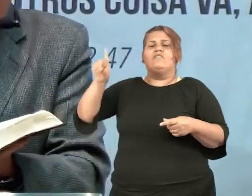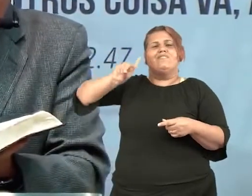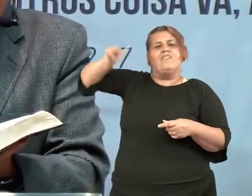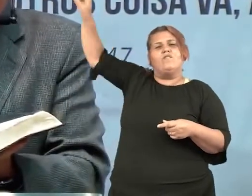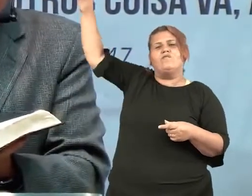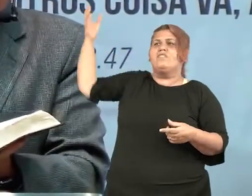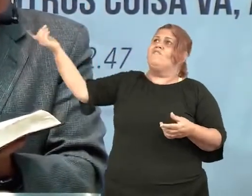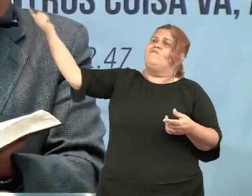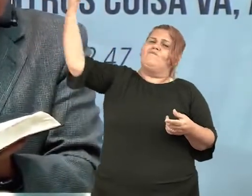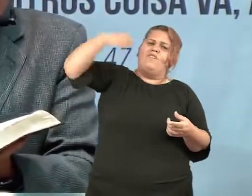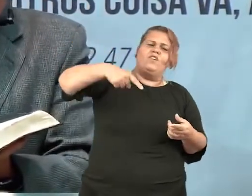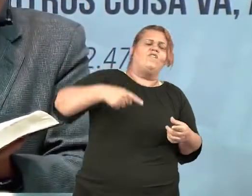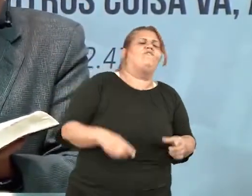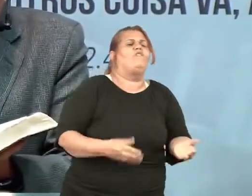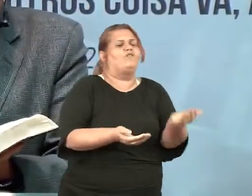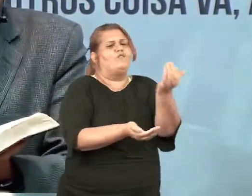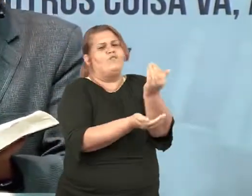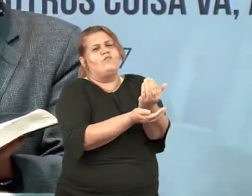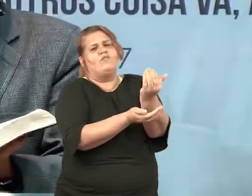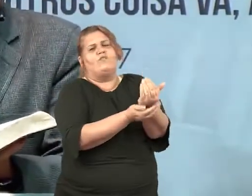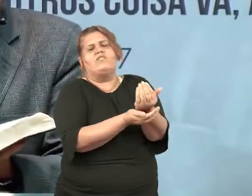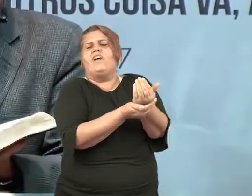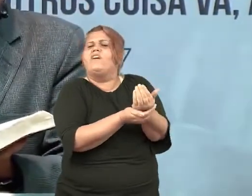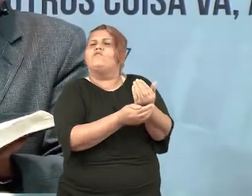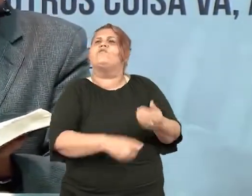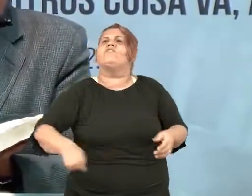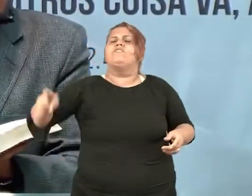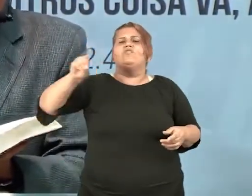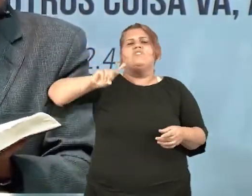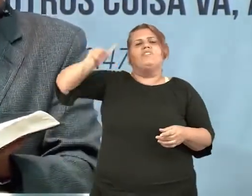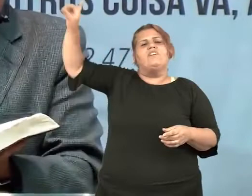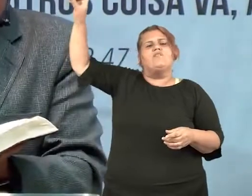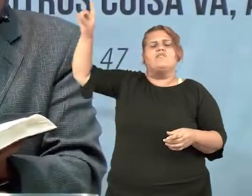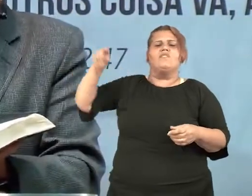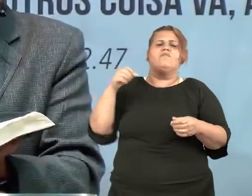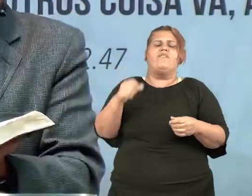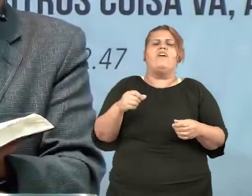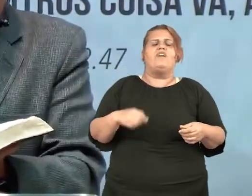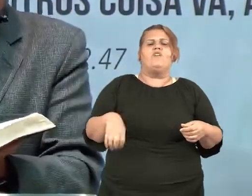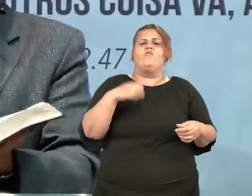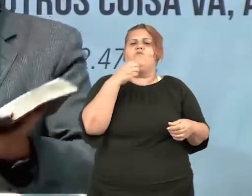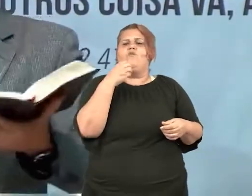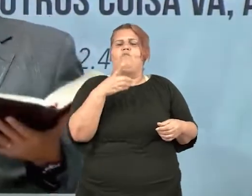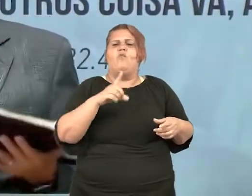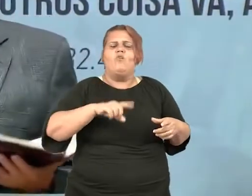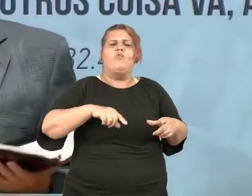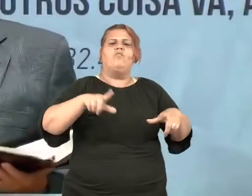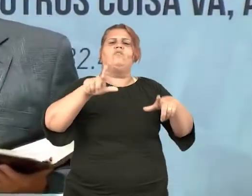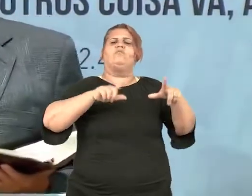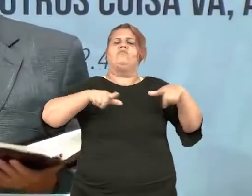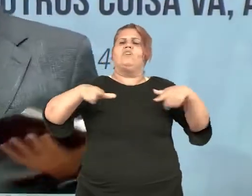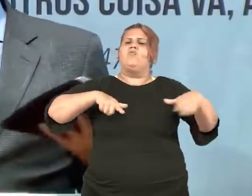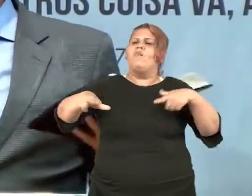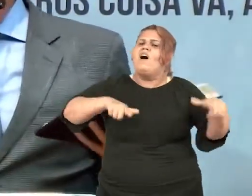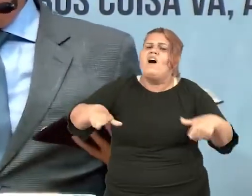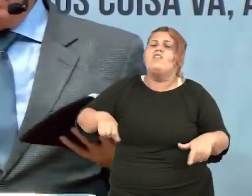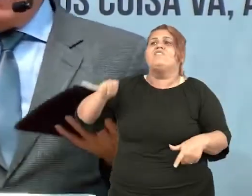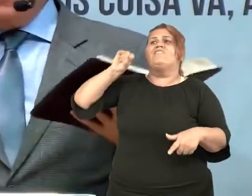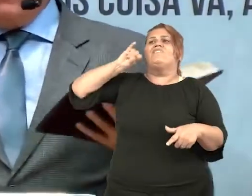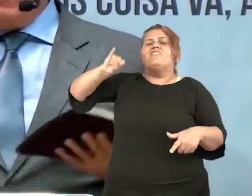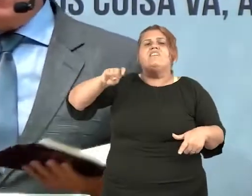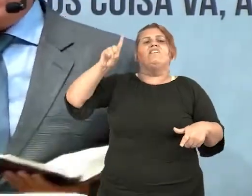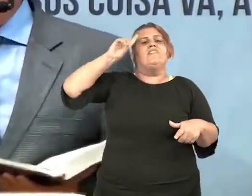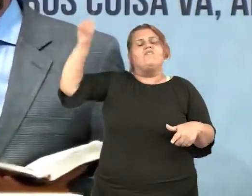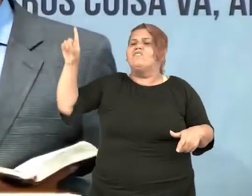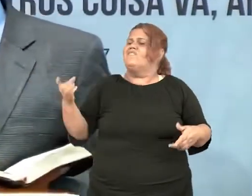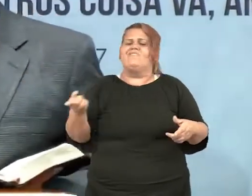totalmente a nossa proteção e cuidado para viver, para fazer e para acontecer. Se Ele não quiser, nada